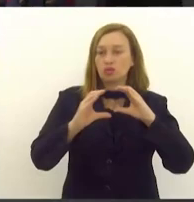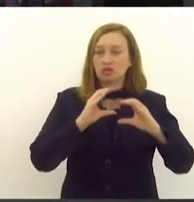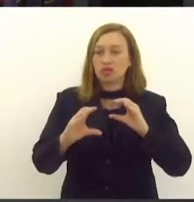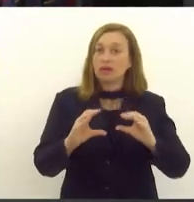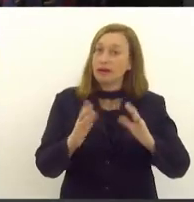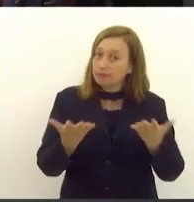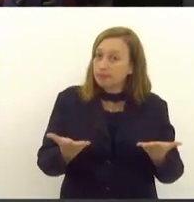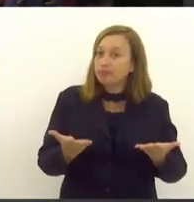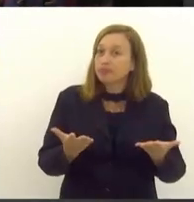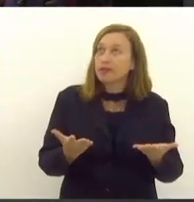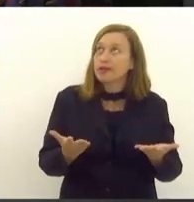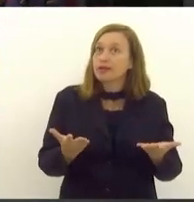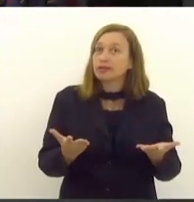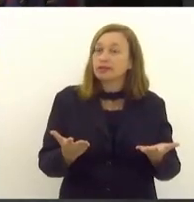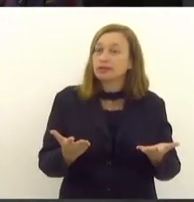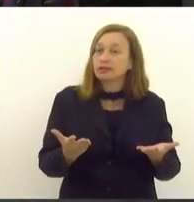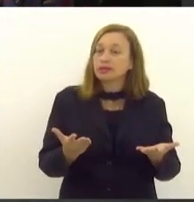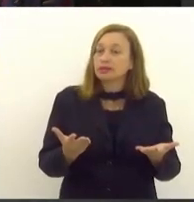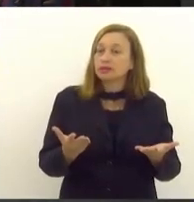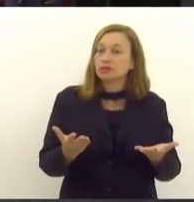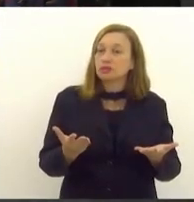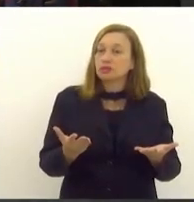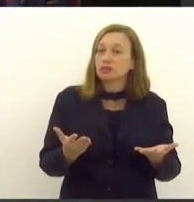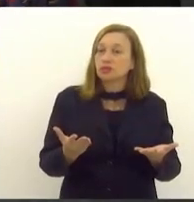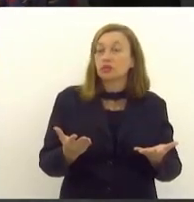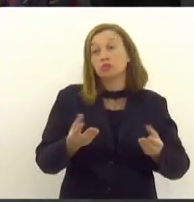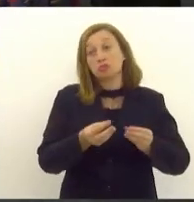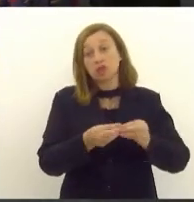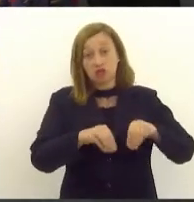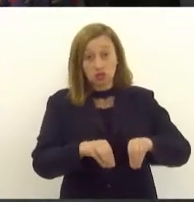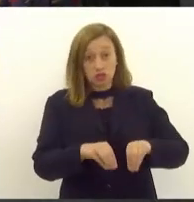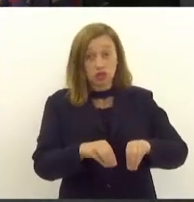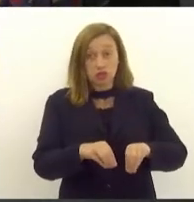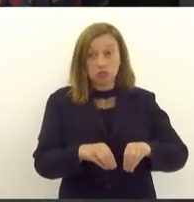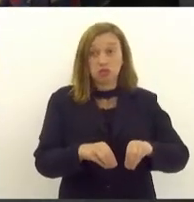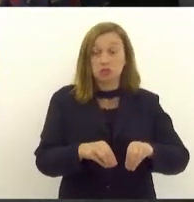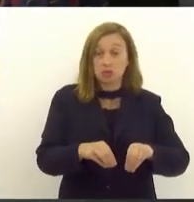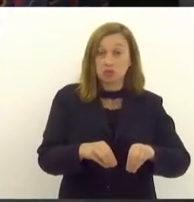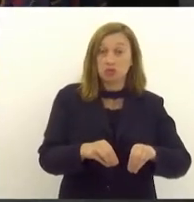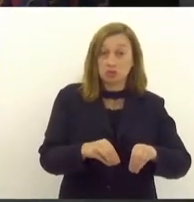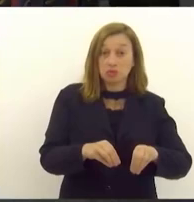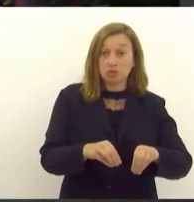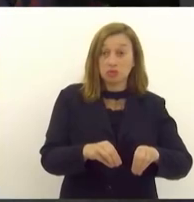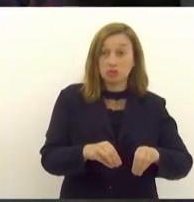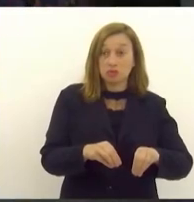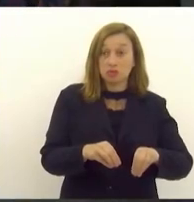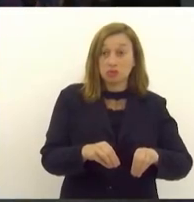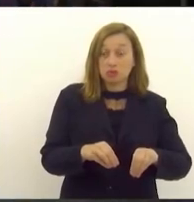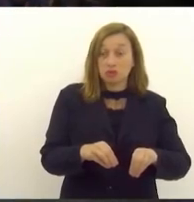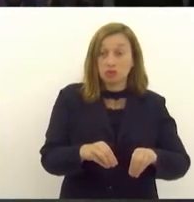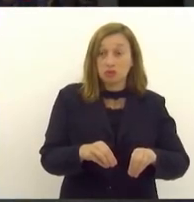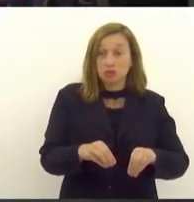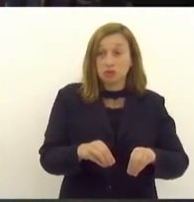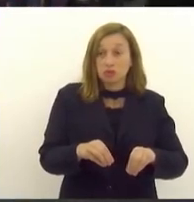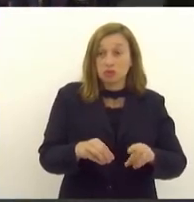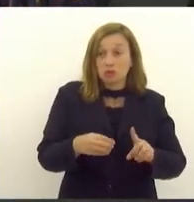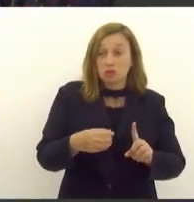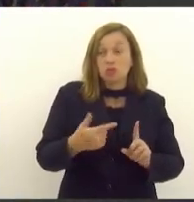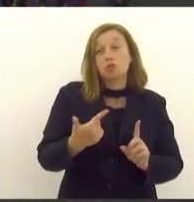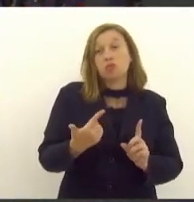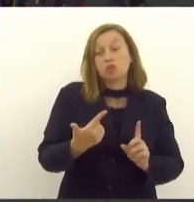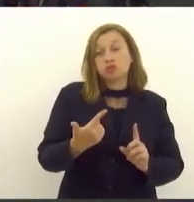extremamente ameaçados tendo as suas vidas ceifadas diante de lógico